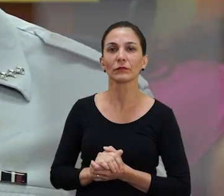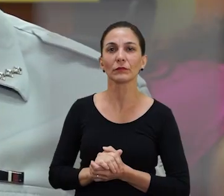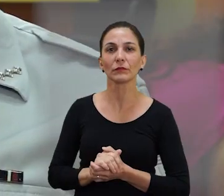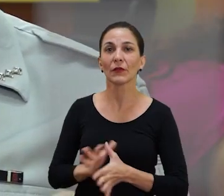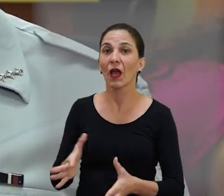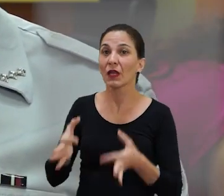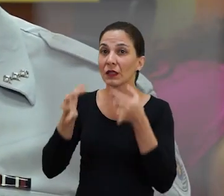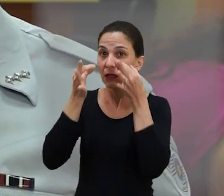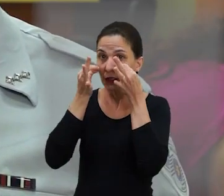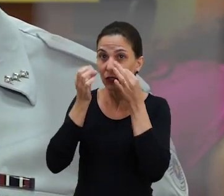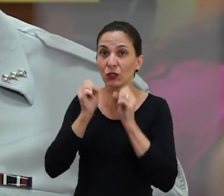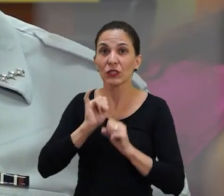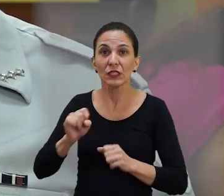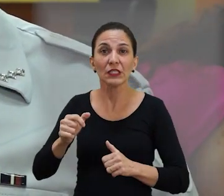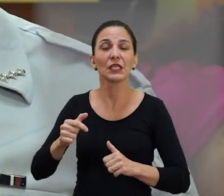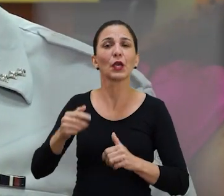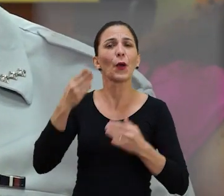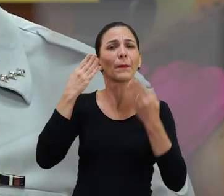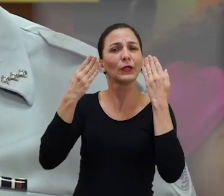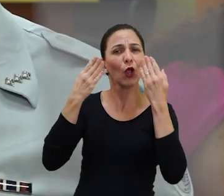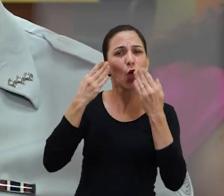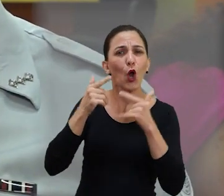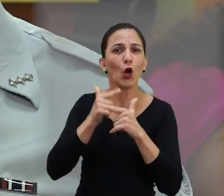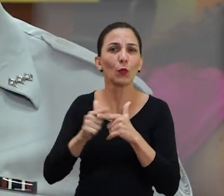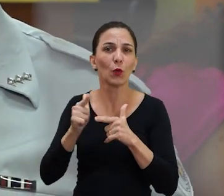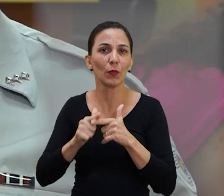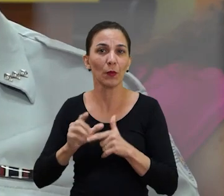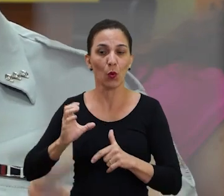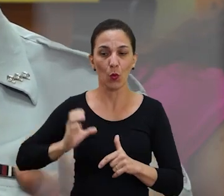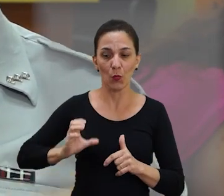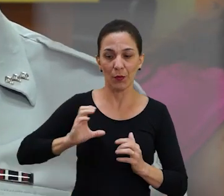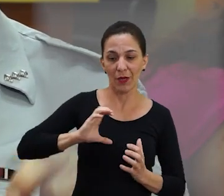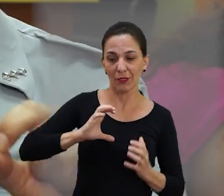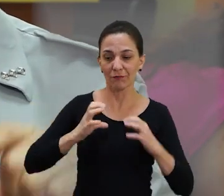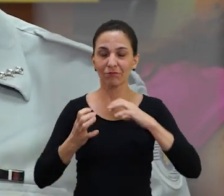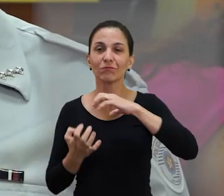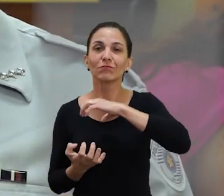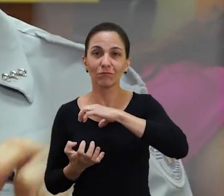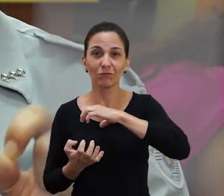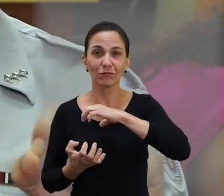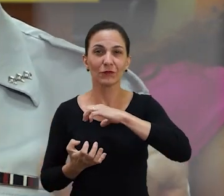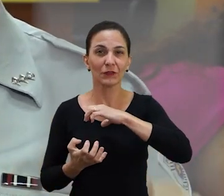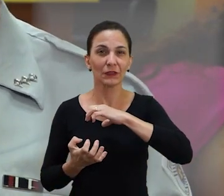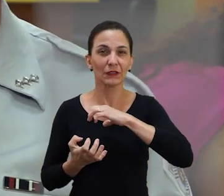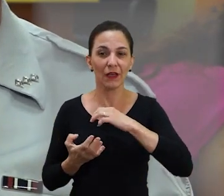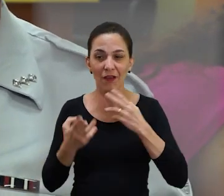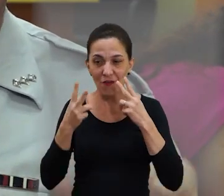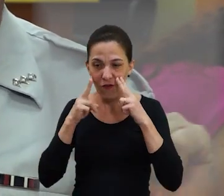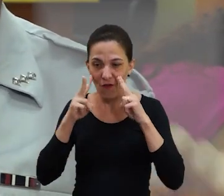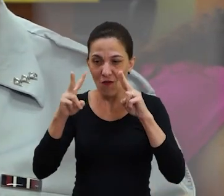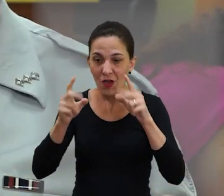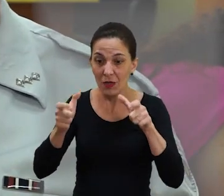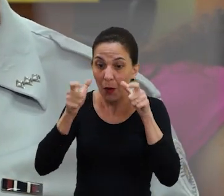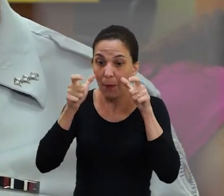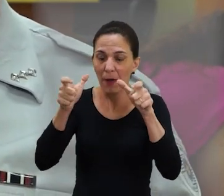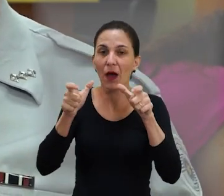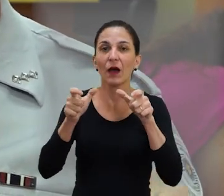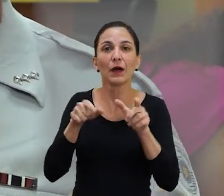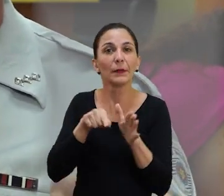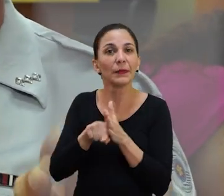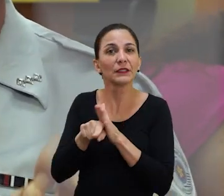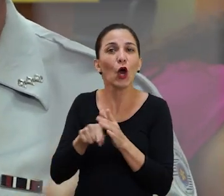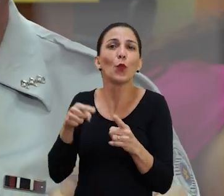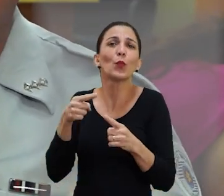tem que ser observado se ele tá passando por algum problema psicológico se a mudança de comportamento estiver presente né Se tiver patente ali